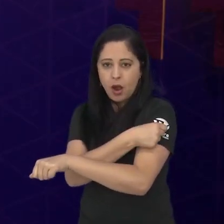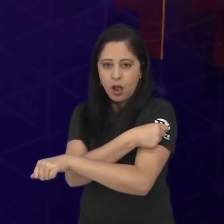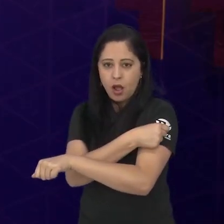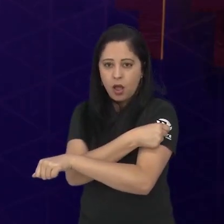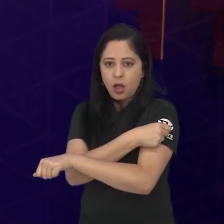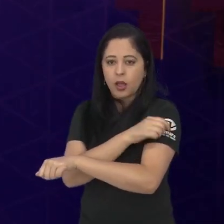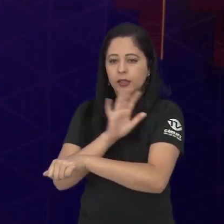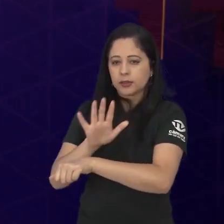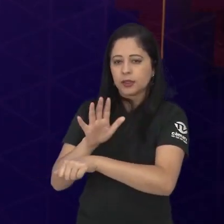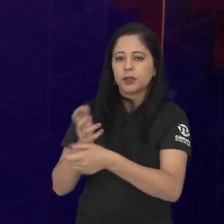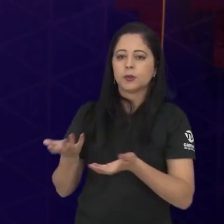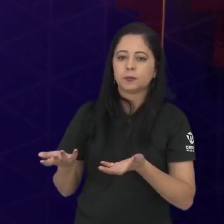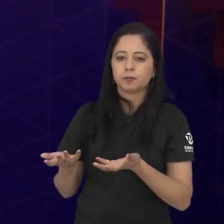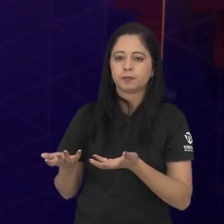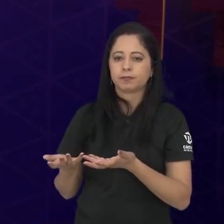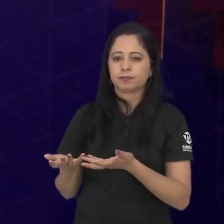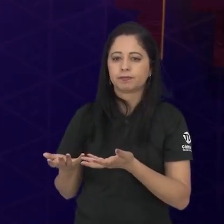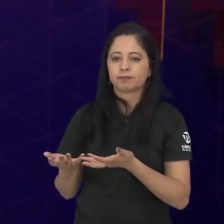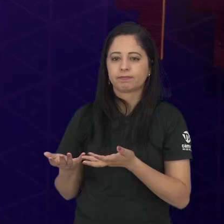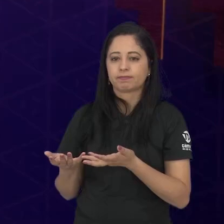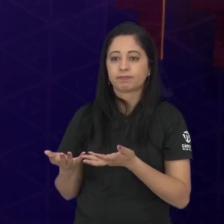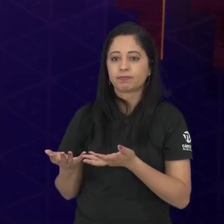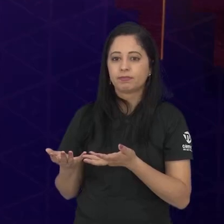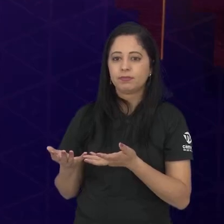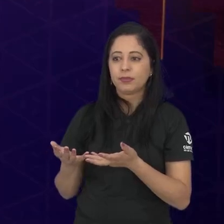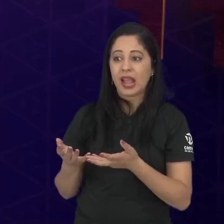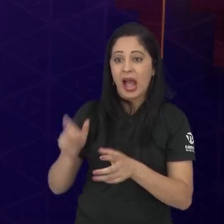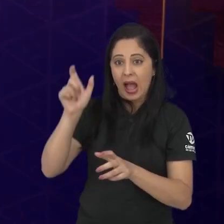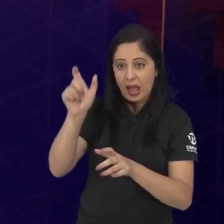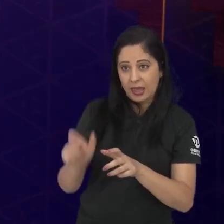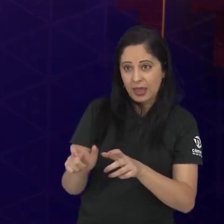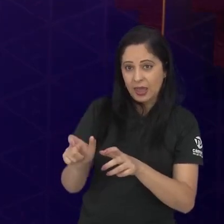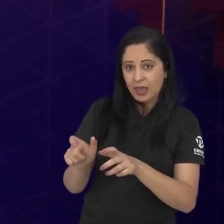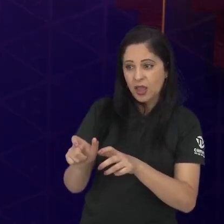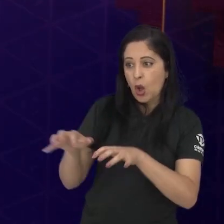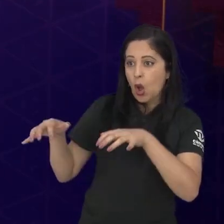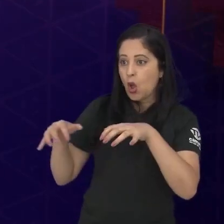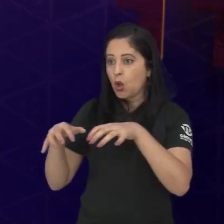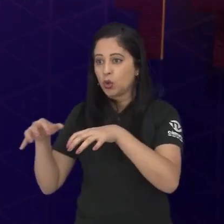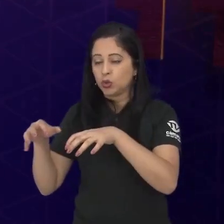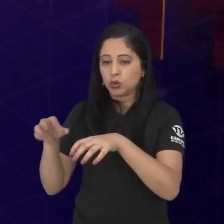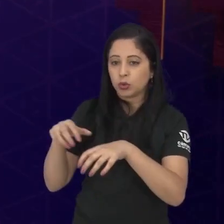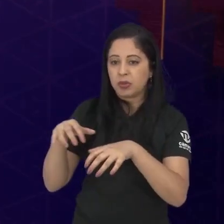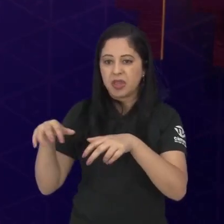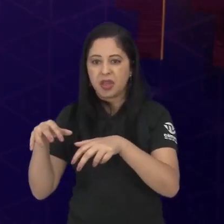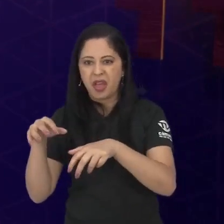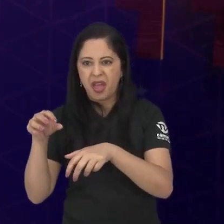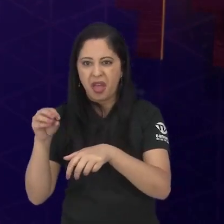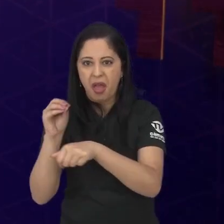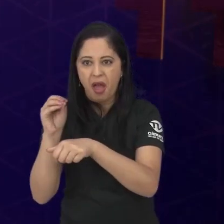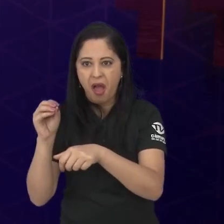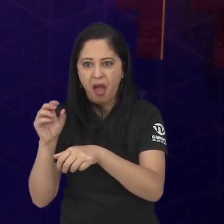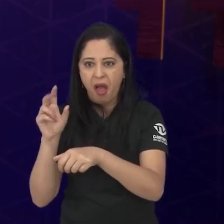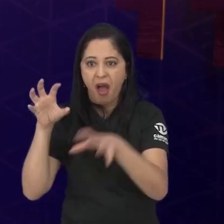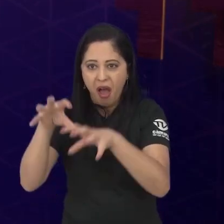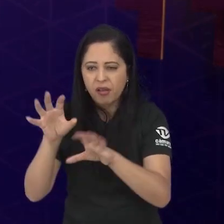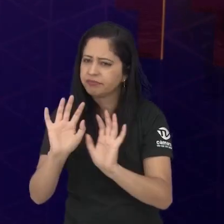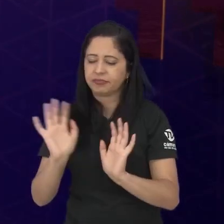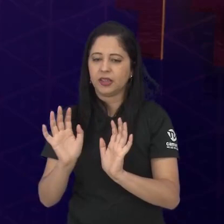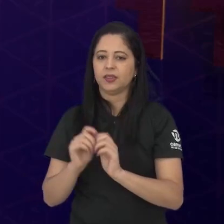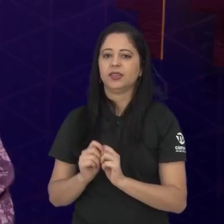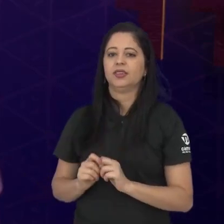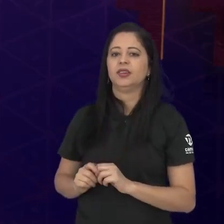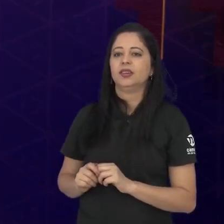aí ninguém é atacado pelos zumbis, mas eles vão, né, matando zumbis, tal, não sei o que, e